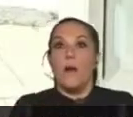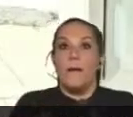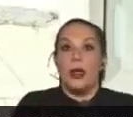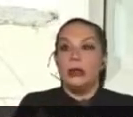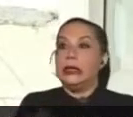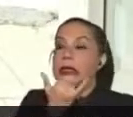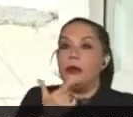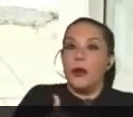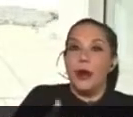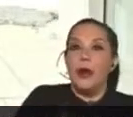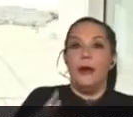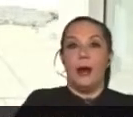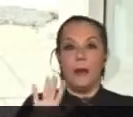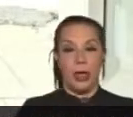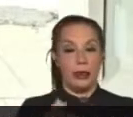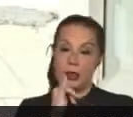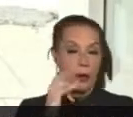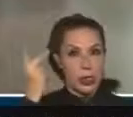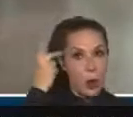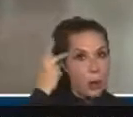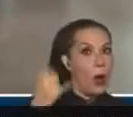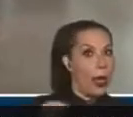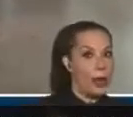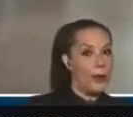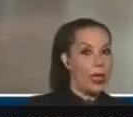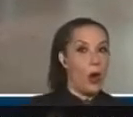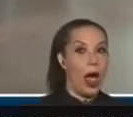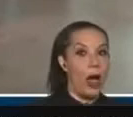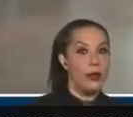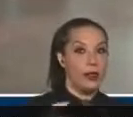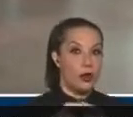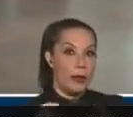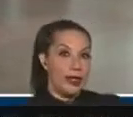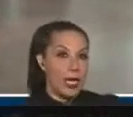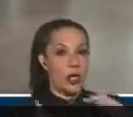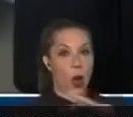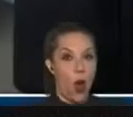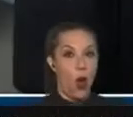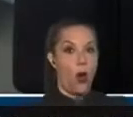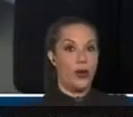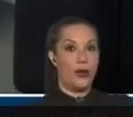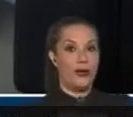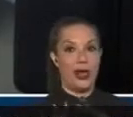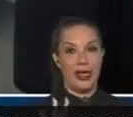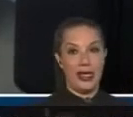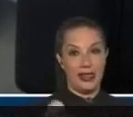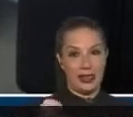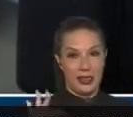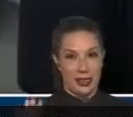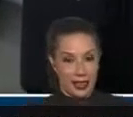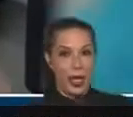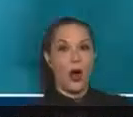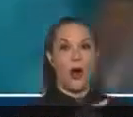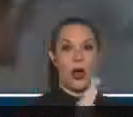mais afetados. Aqui em São Paulo, na capital, a venda de passagens nas rodoviárias do Tietê e da Barra Funda